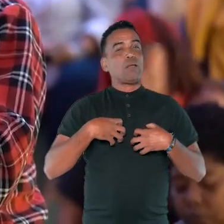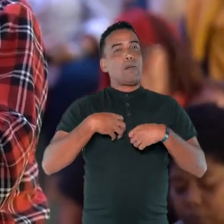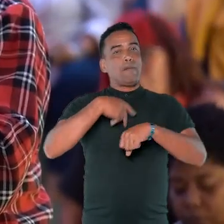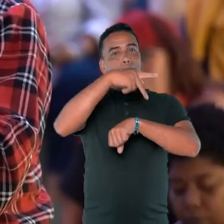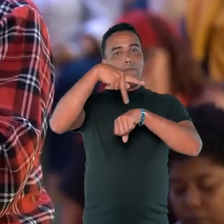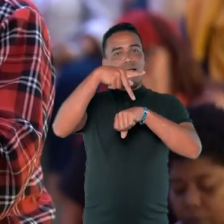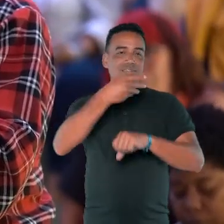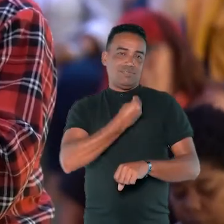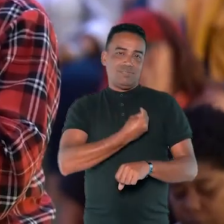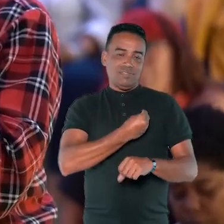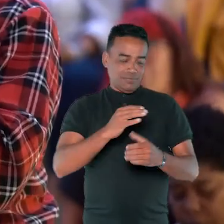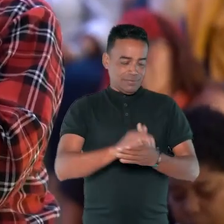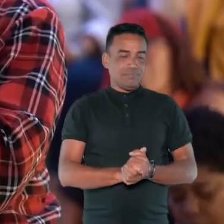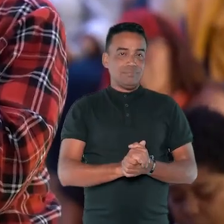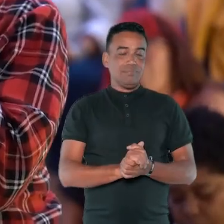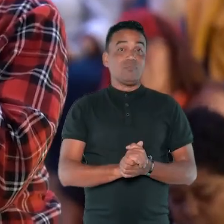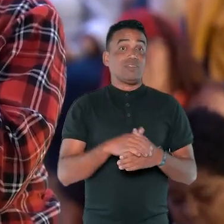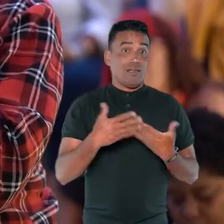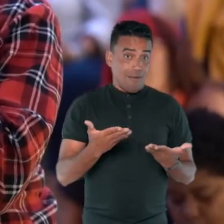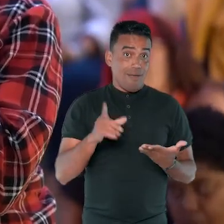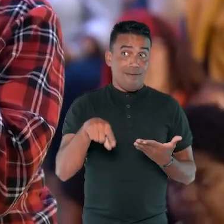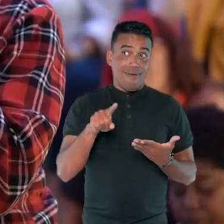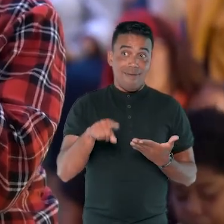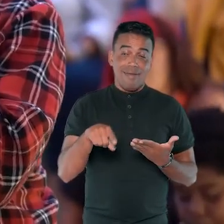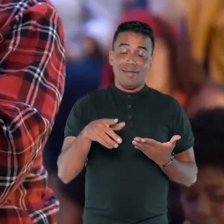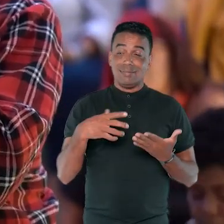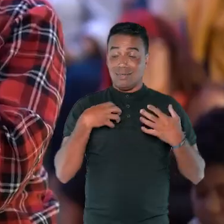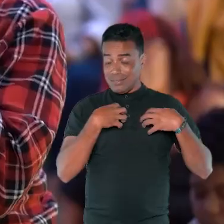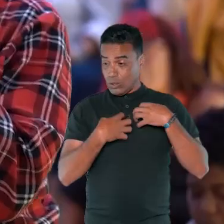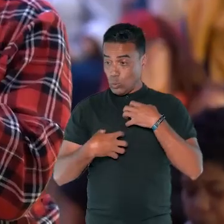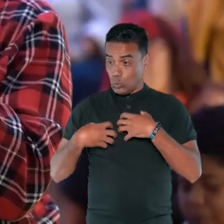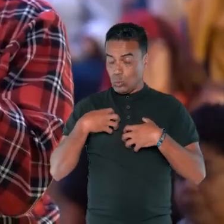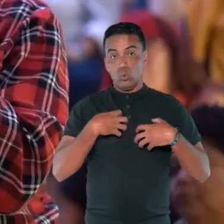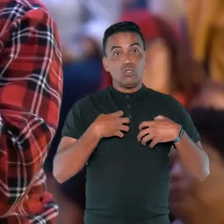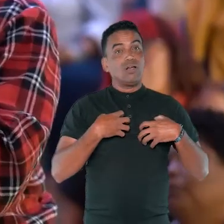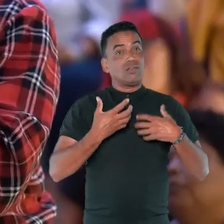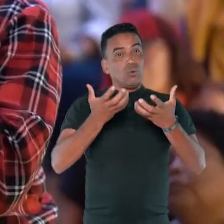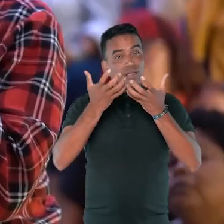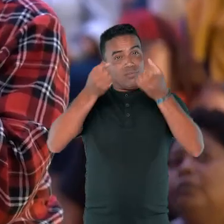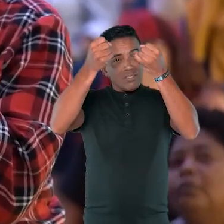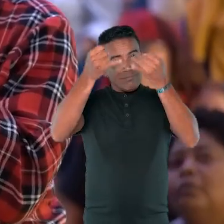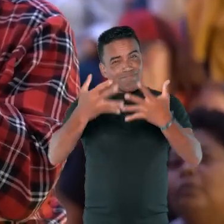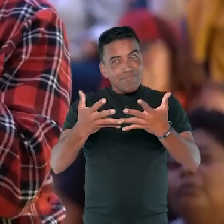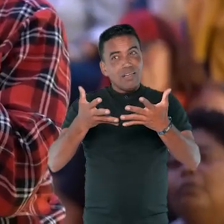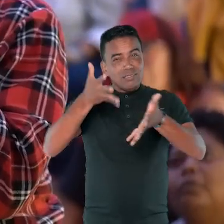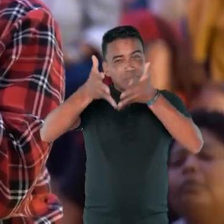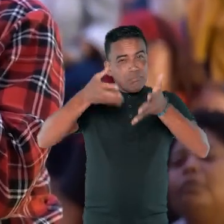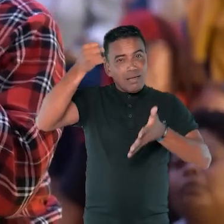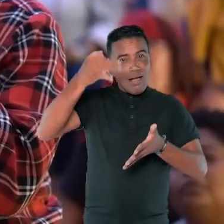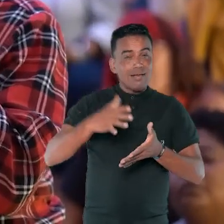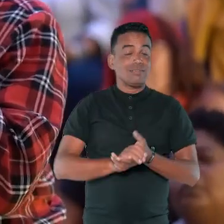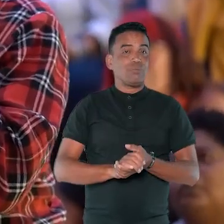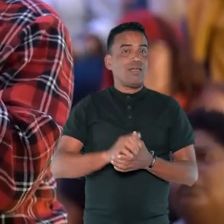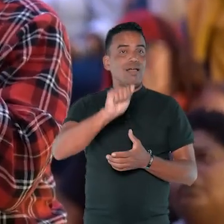né? Então, era essa angústia, eu gostaria que vocês comentassem, porque a Alessandra lendo o